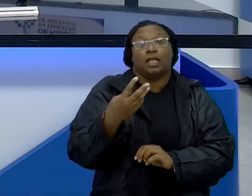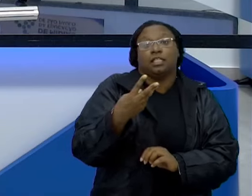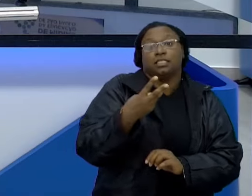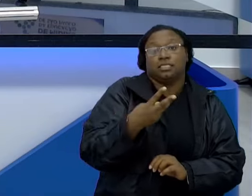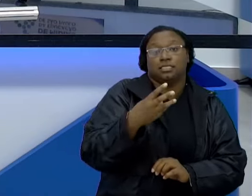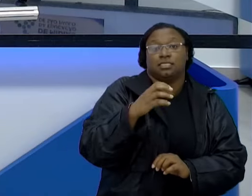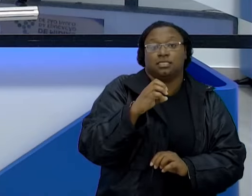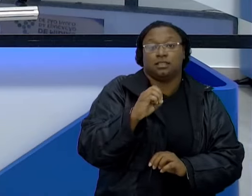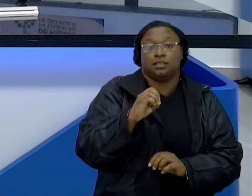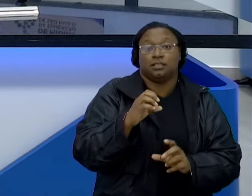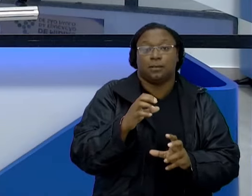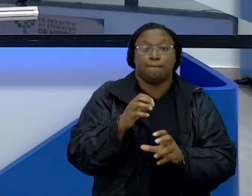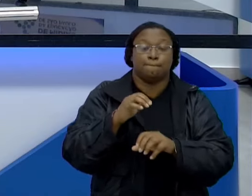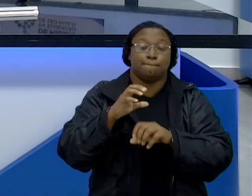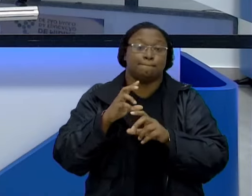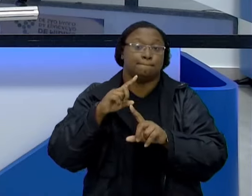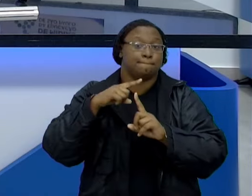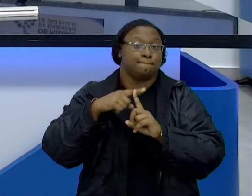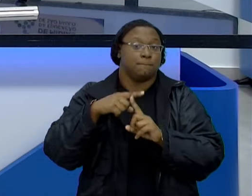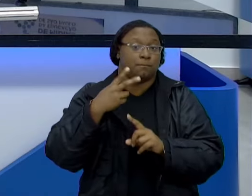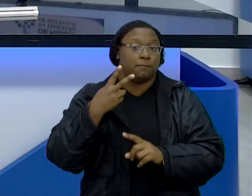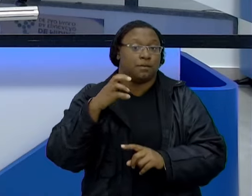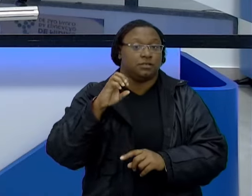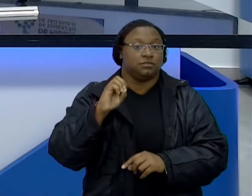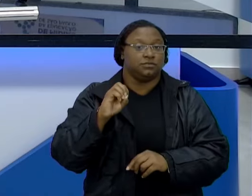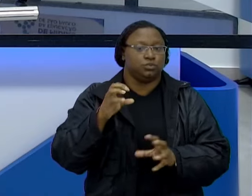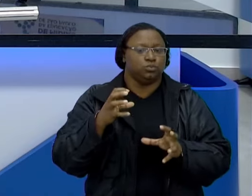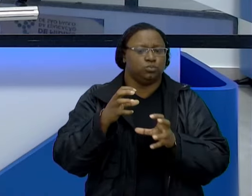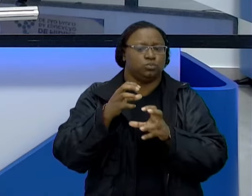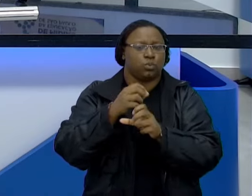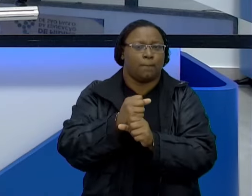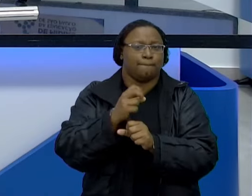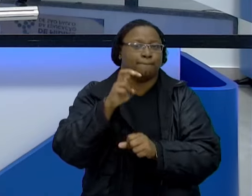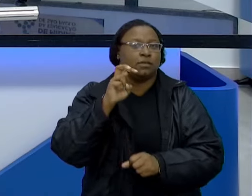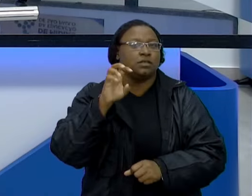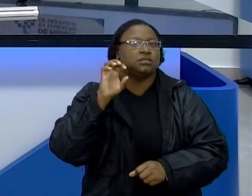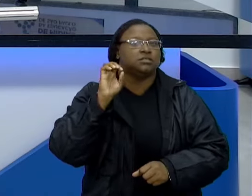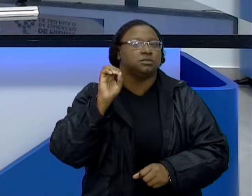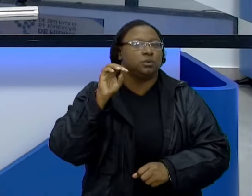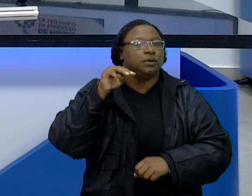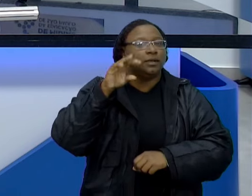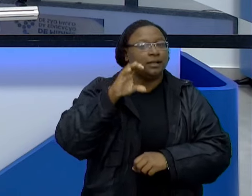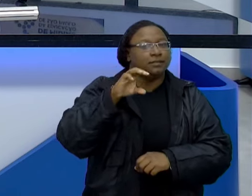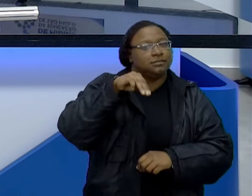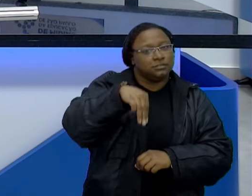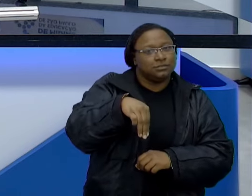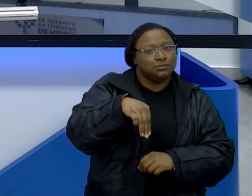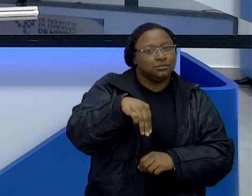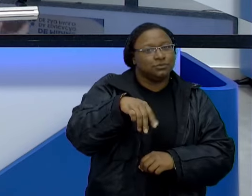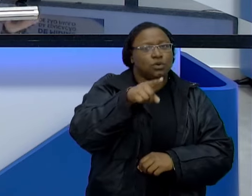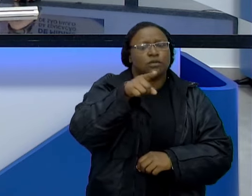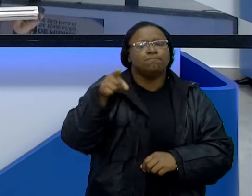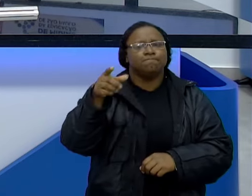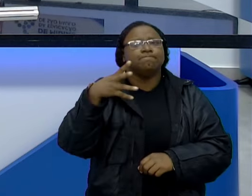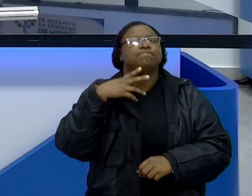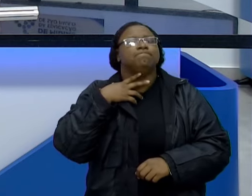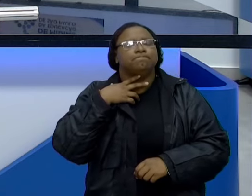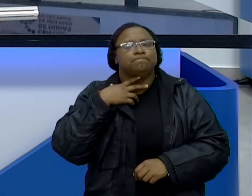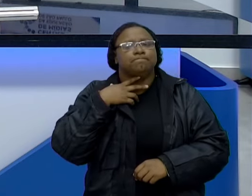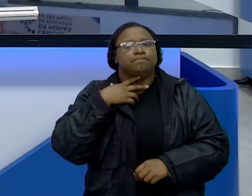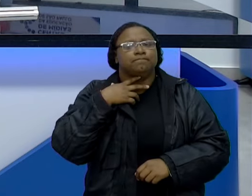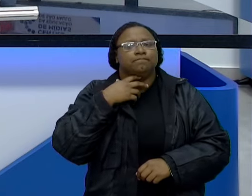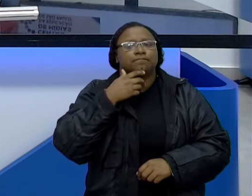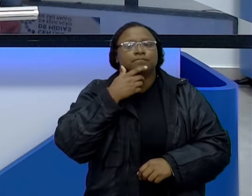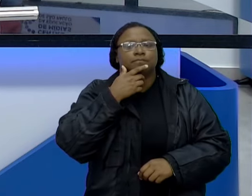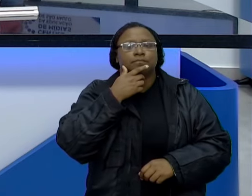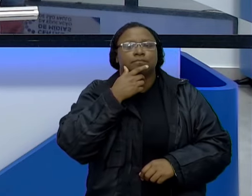20 vai dar certinho 50 centímetros. O que você acha então da gente propor? Deixa eu ver se eu